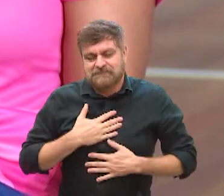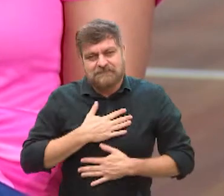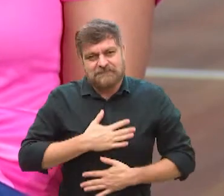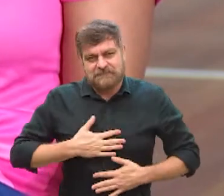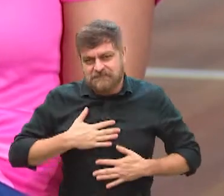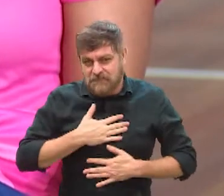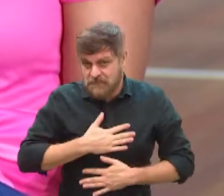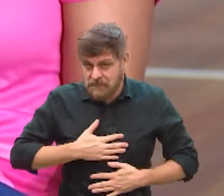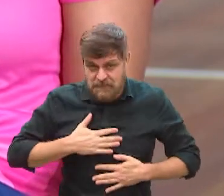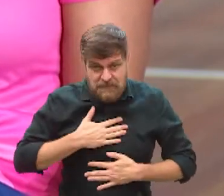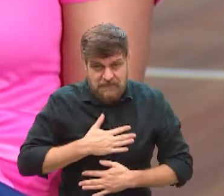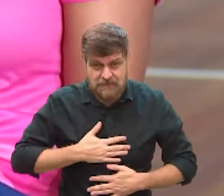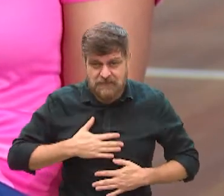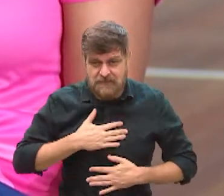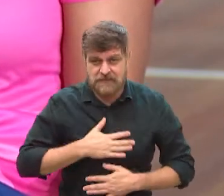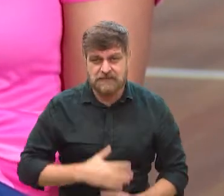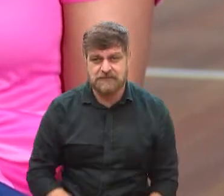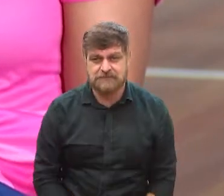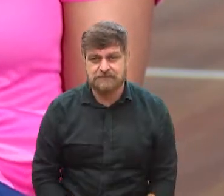gratificante, né?